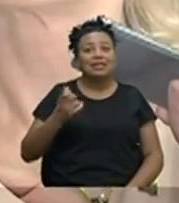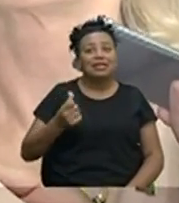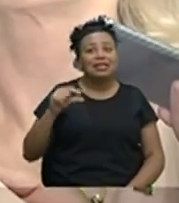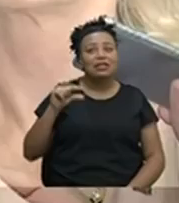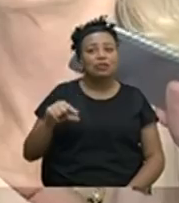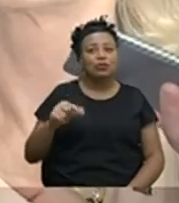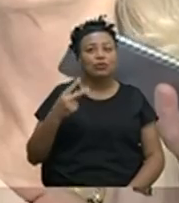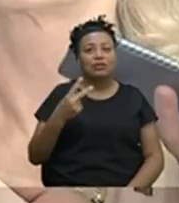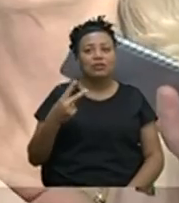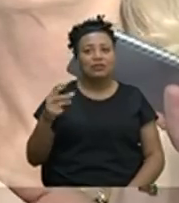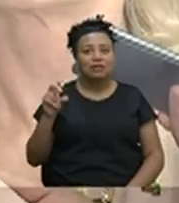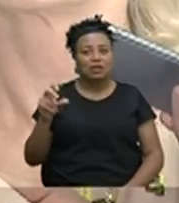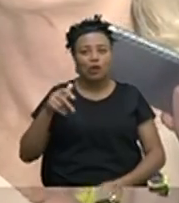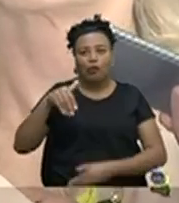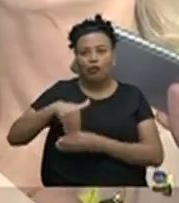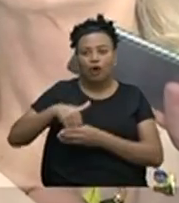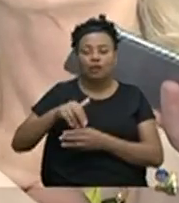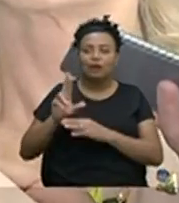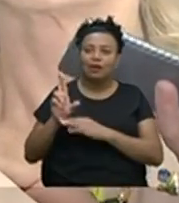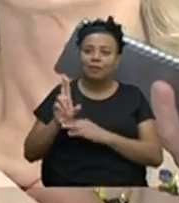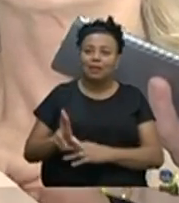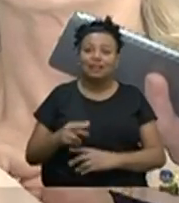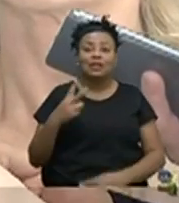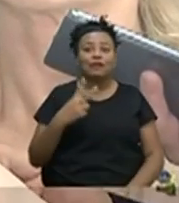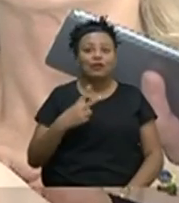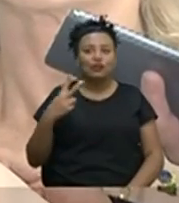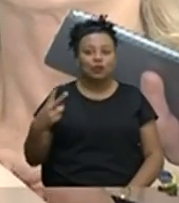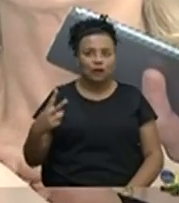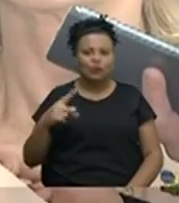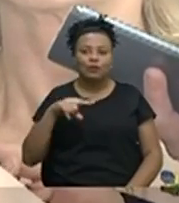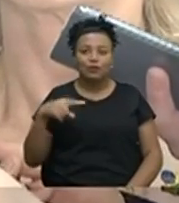16.825 votos, representando